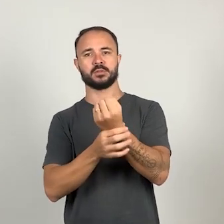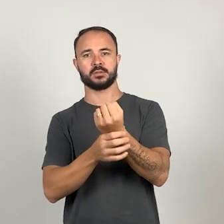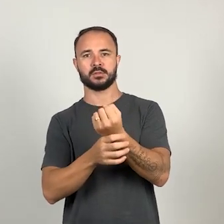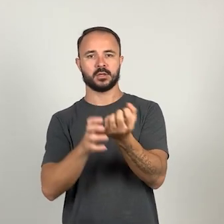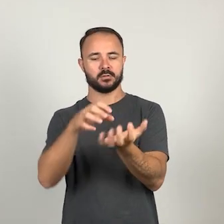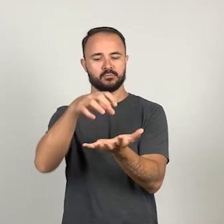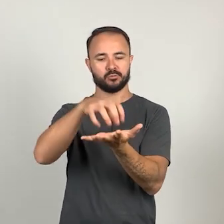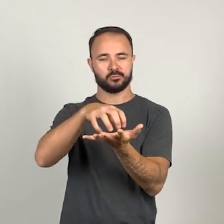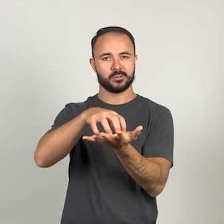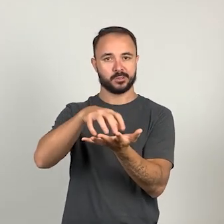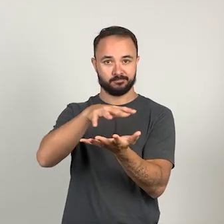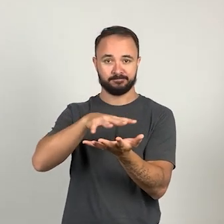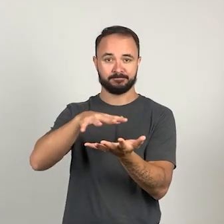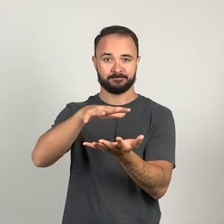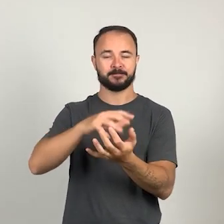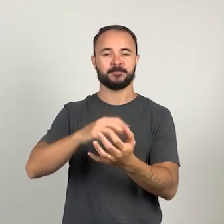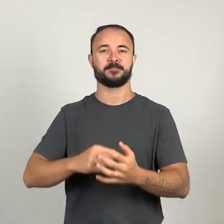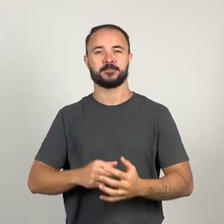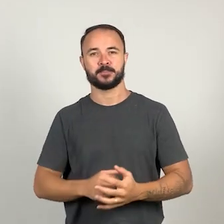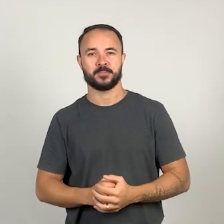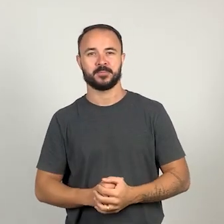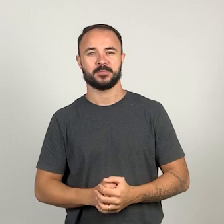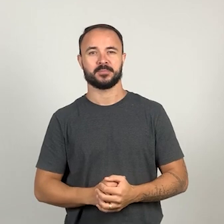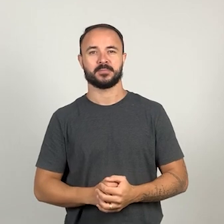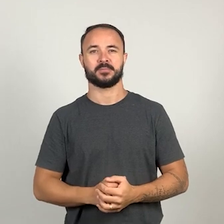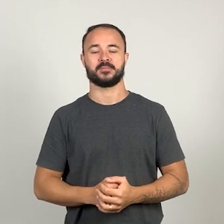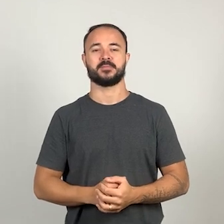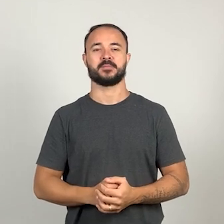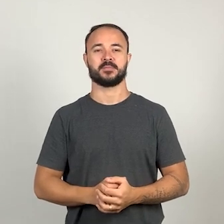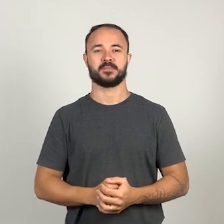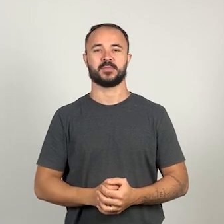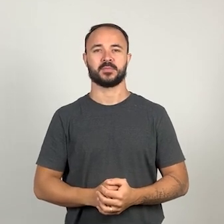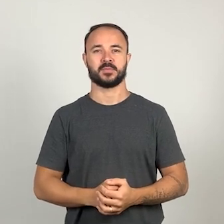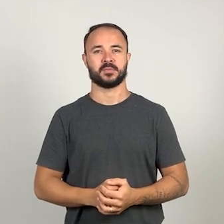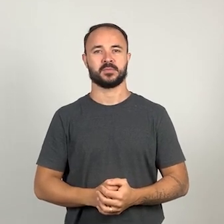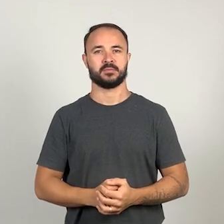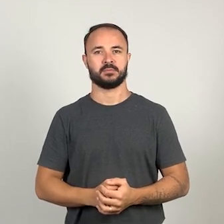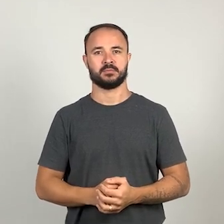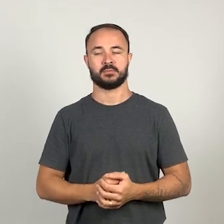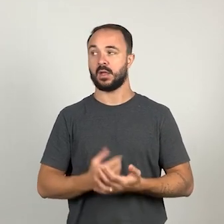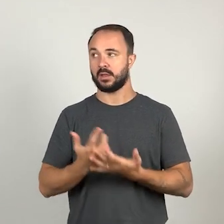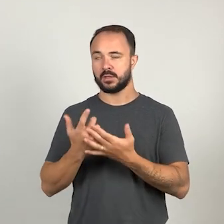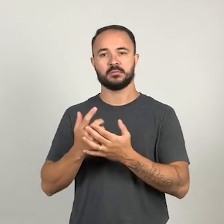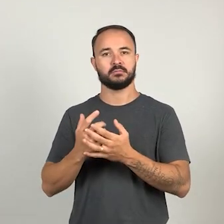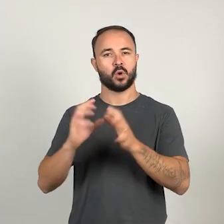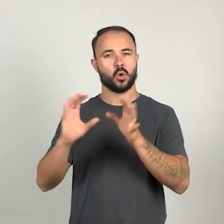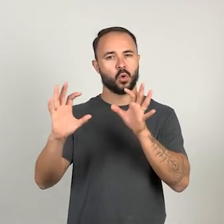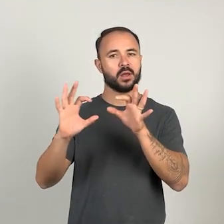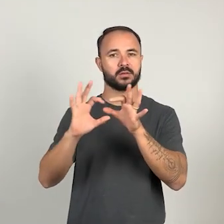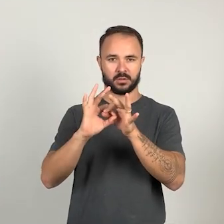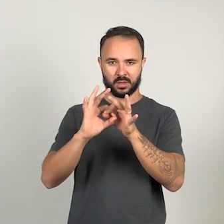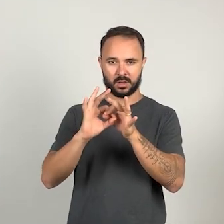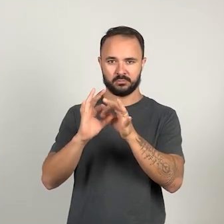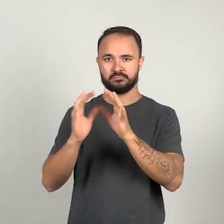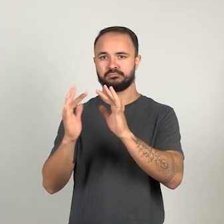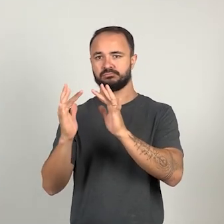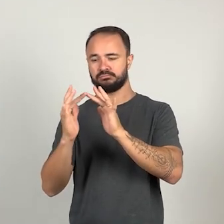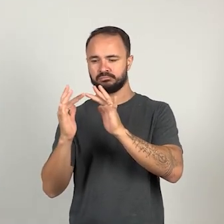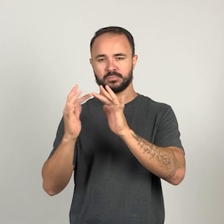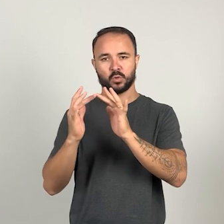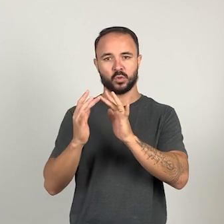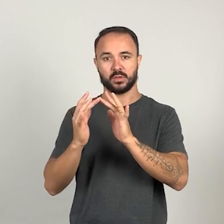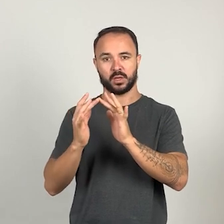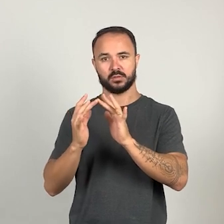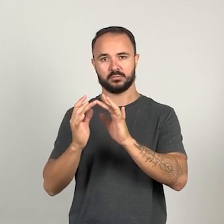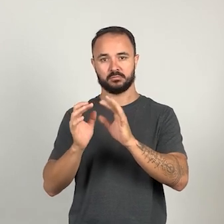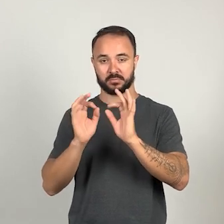dentes. Ela está acoplada a 2 eixos que possuem 2 engrenagens, um de cada lado, com 8 dentes. Esses